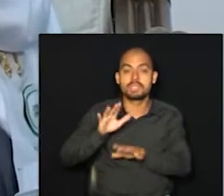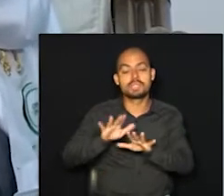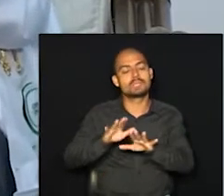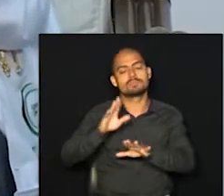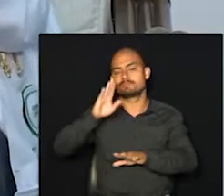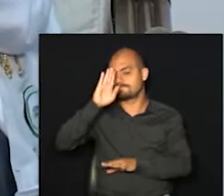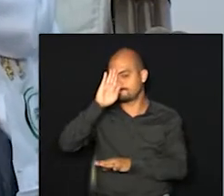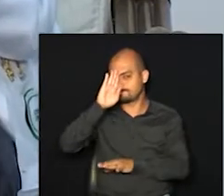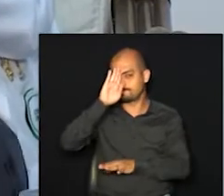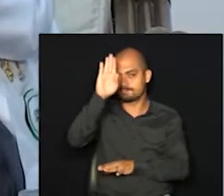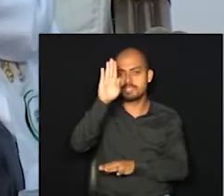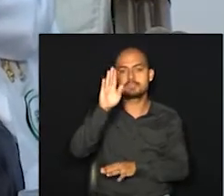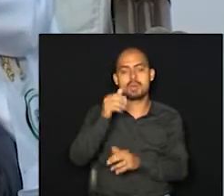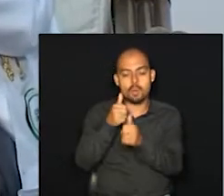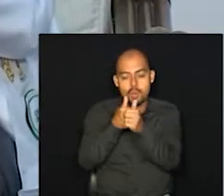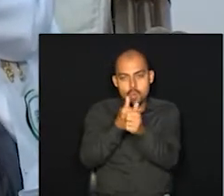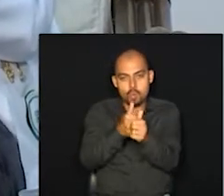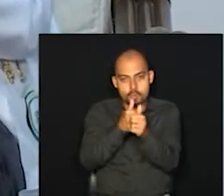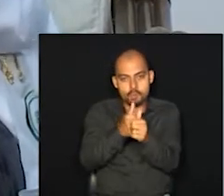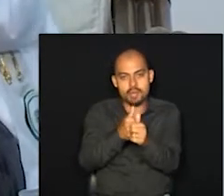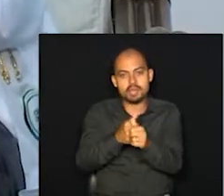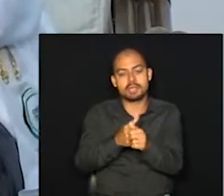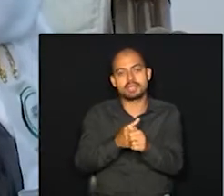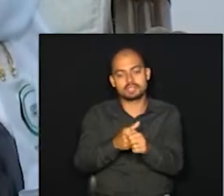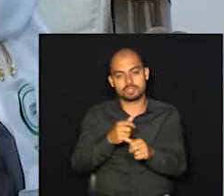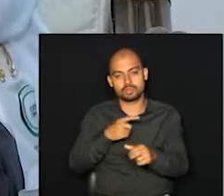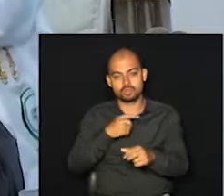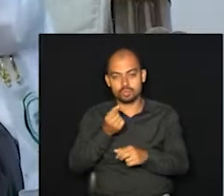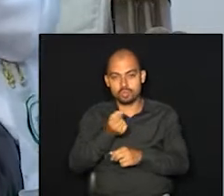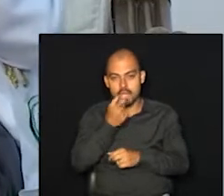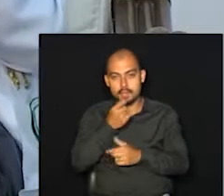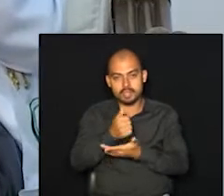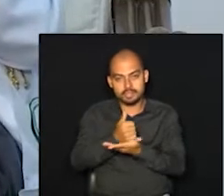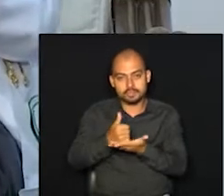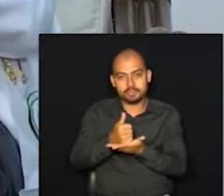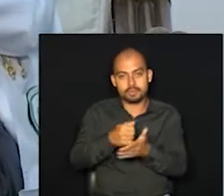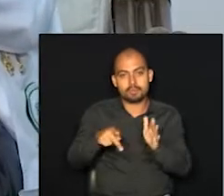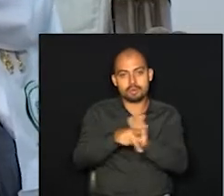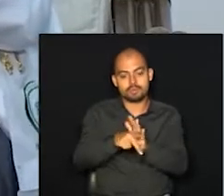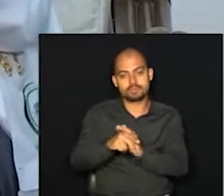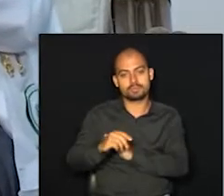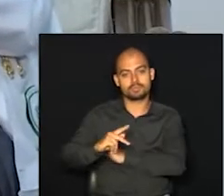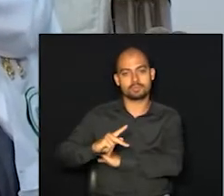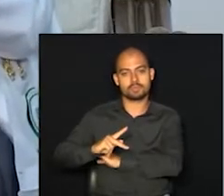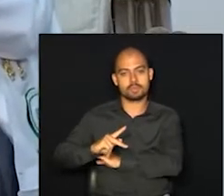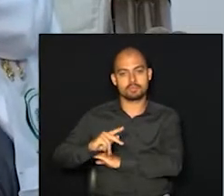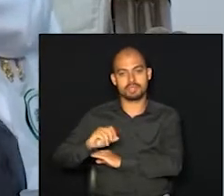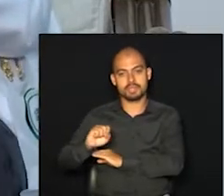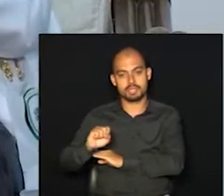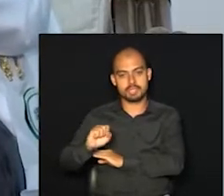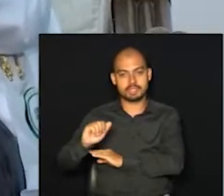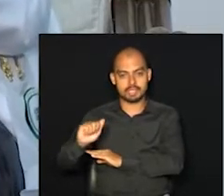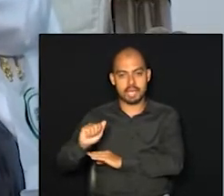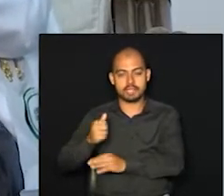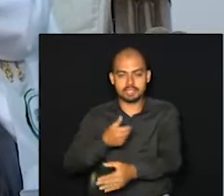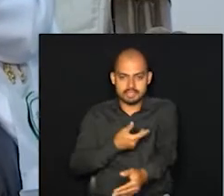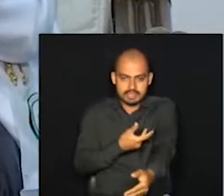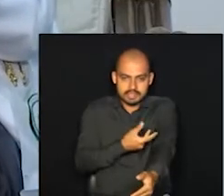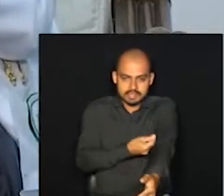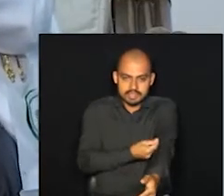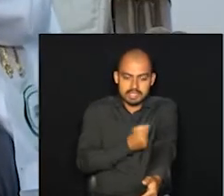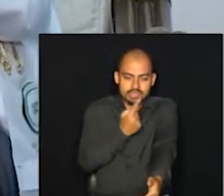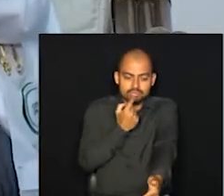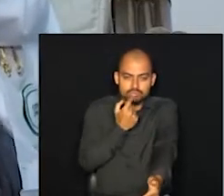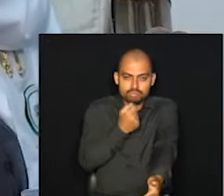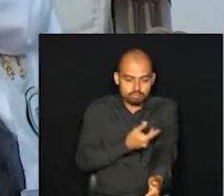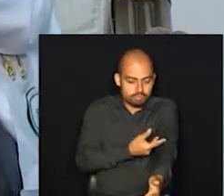fundamental, acompanhado do antígeno prostático específico, que é o PSA, que é o exame de sangue tradicional que se